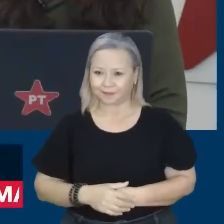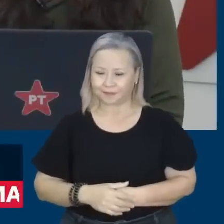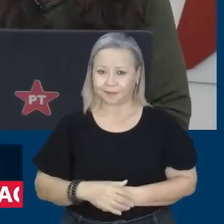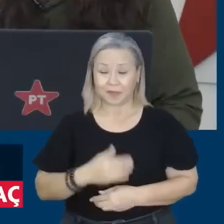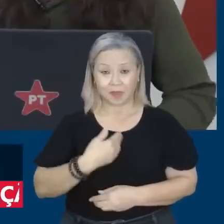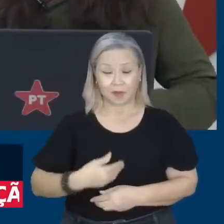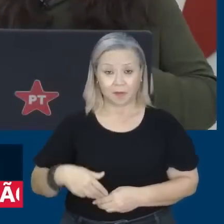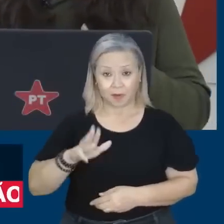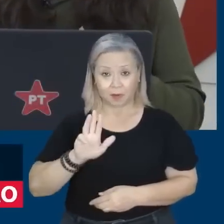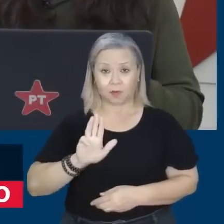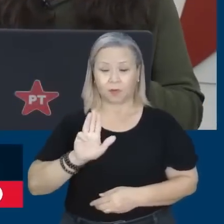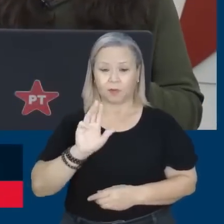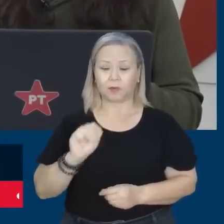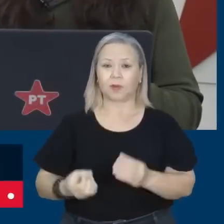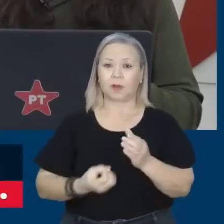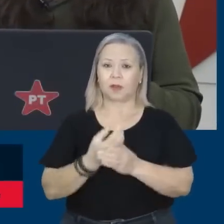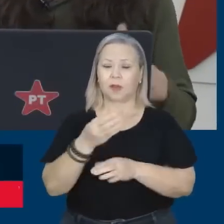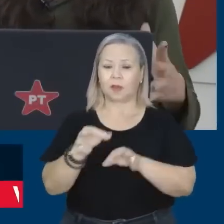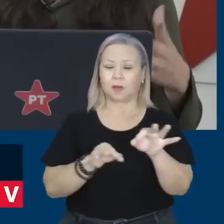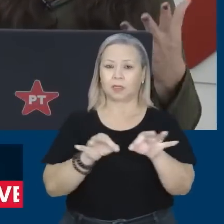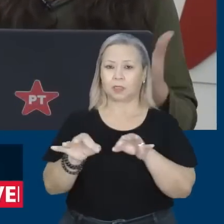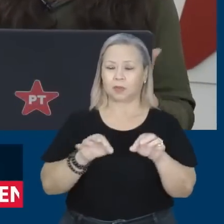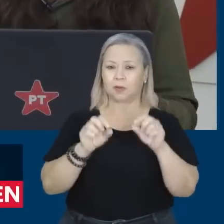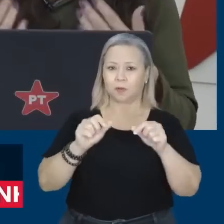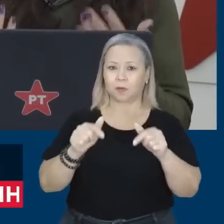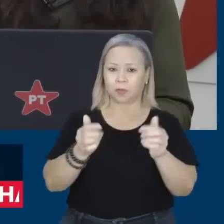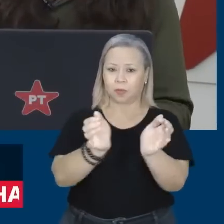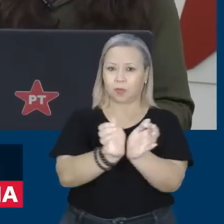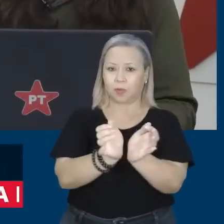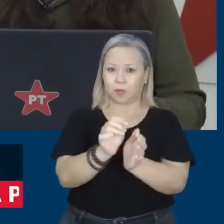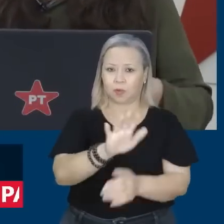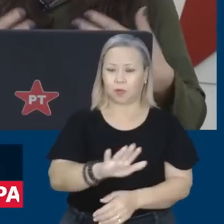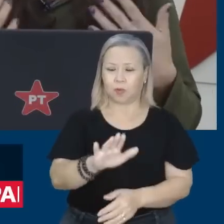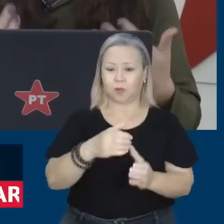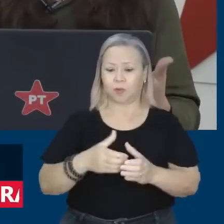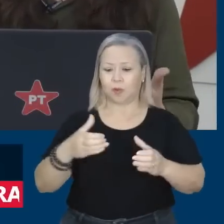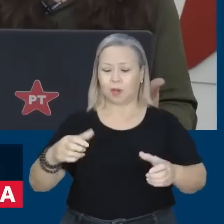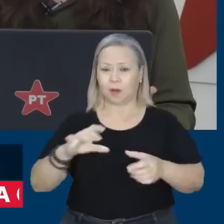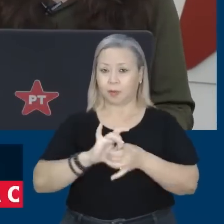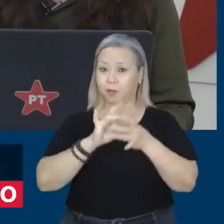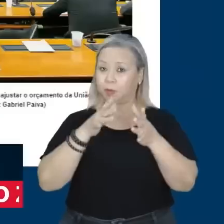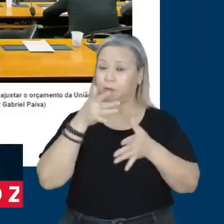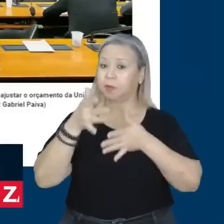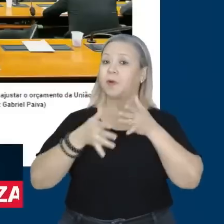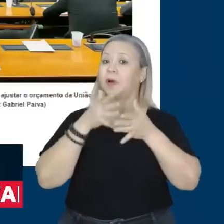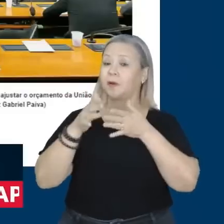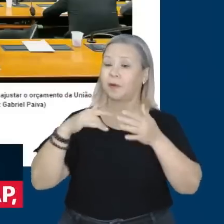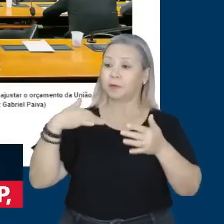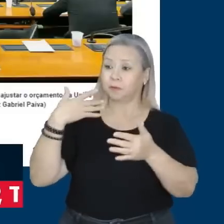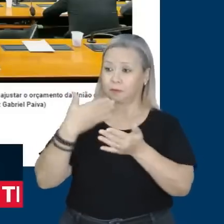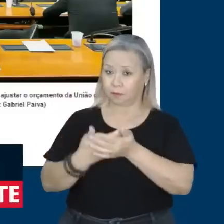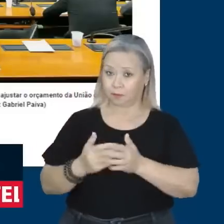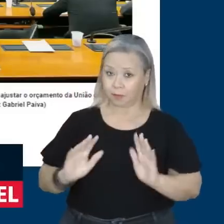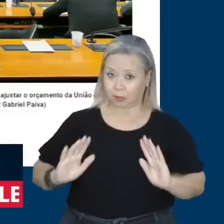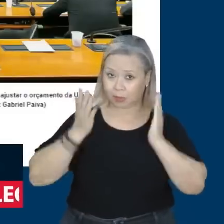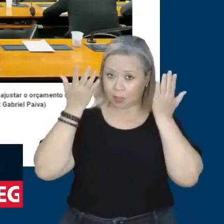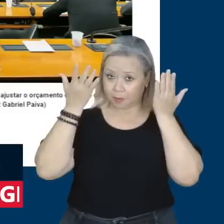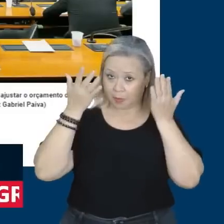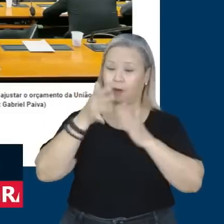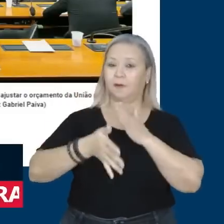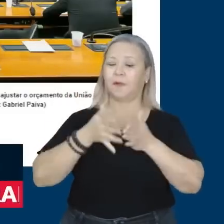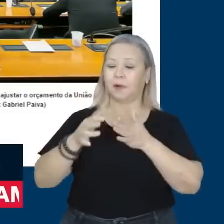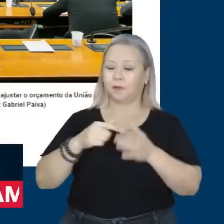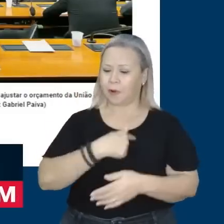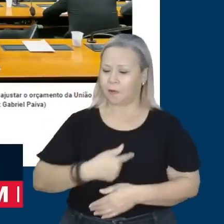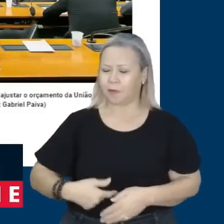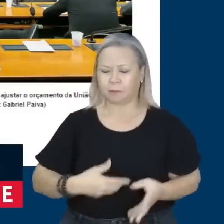Lula também será formado, né, por uma frente ampla e democrática, como ele vem trazendo desde a campanha, né, que ele vai governar